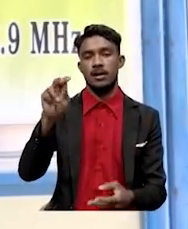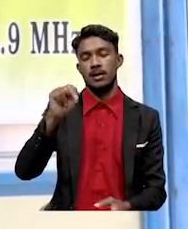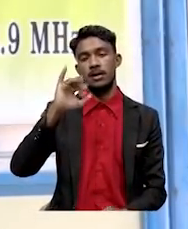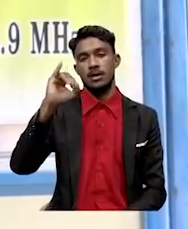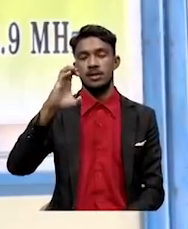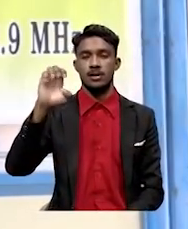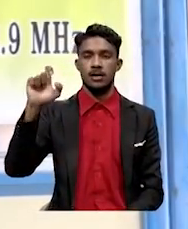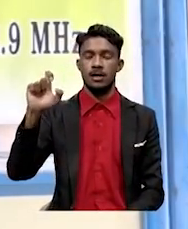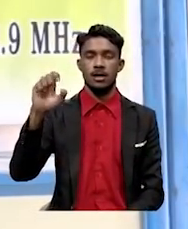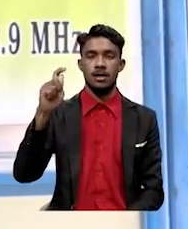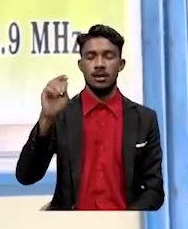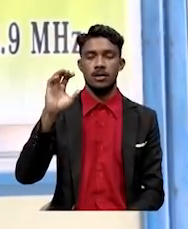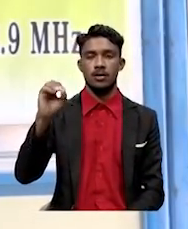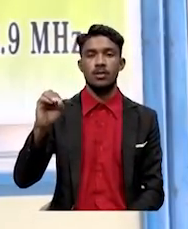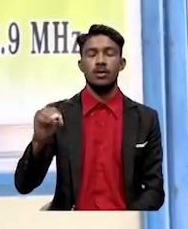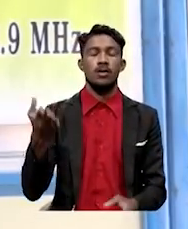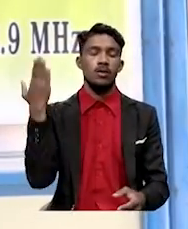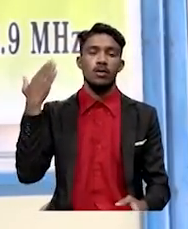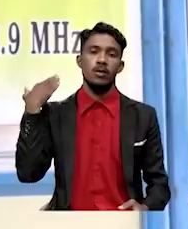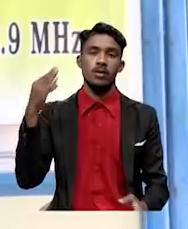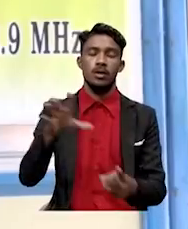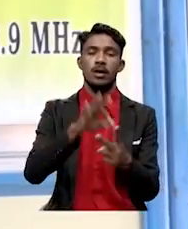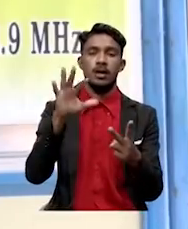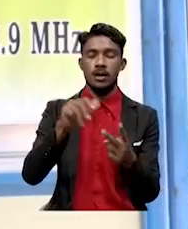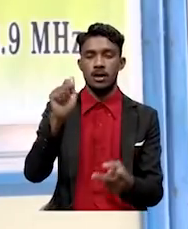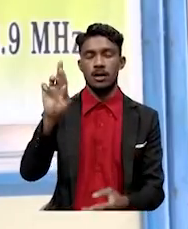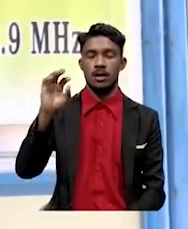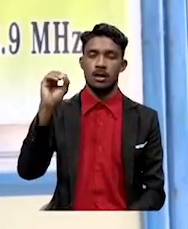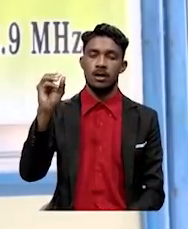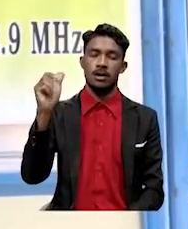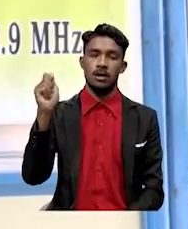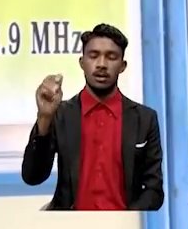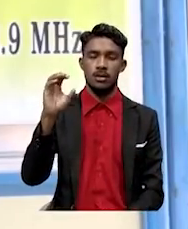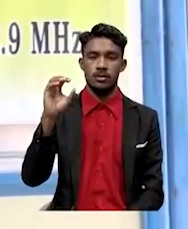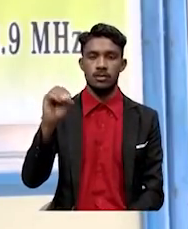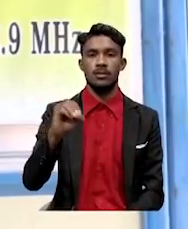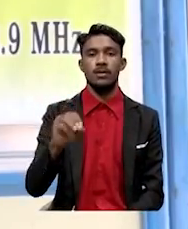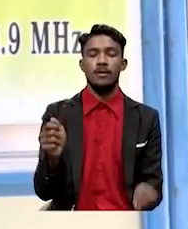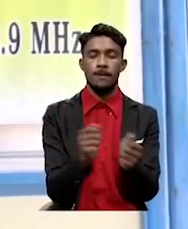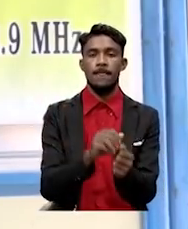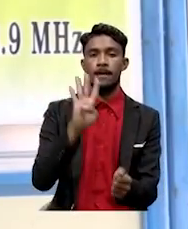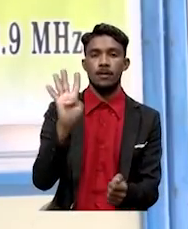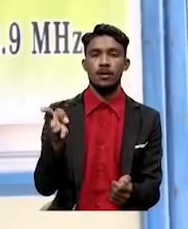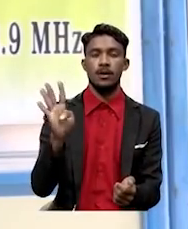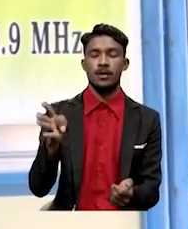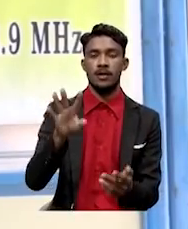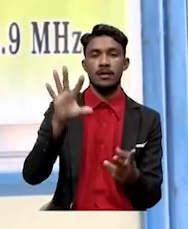arão 34 votos, foi nerau que ele aniceto 40 votos. Ne por confiança